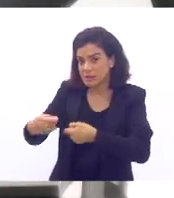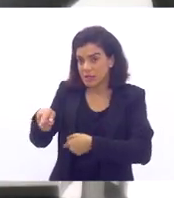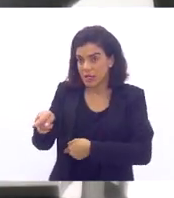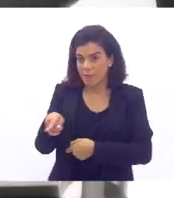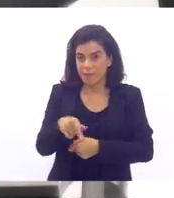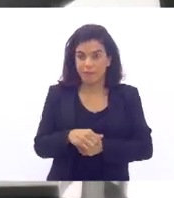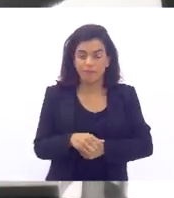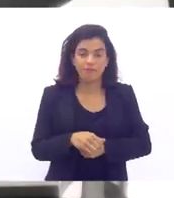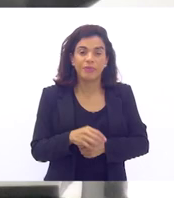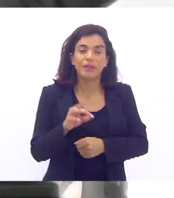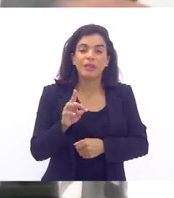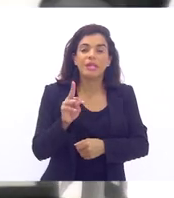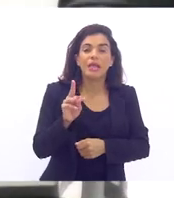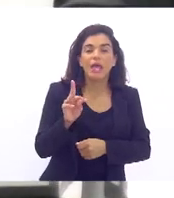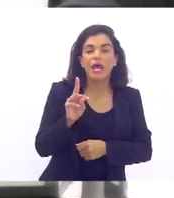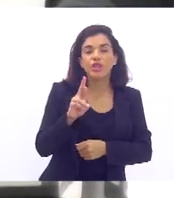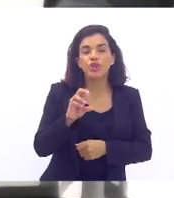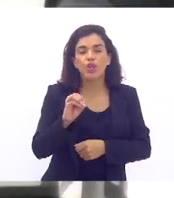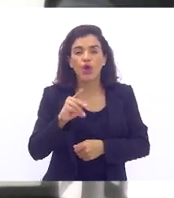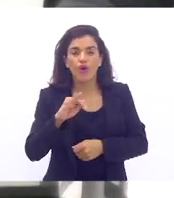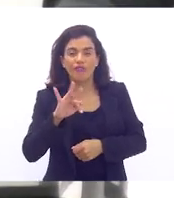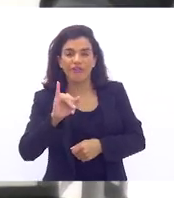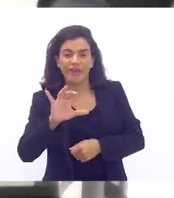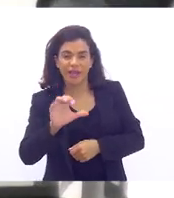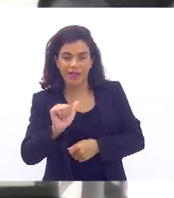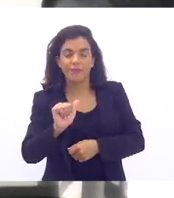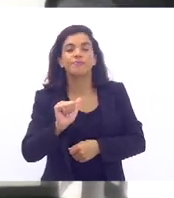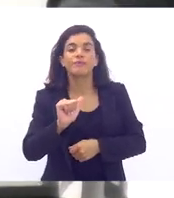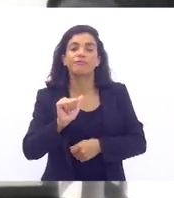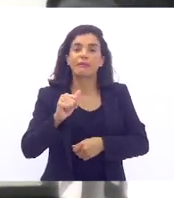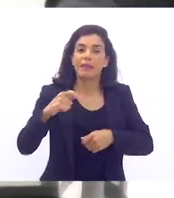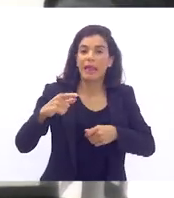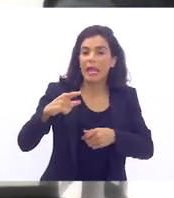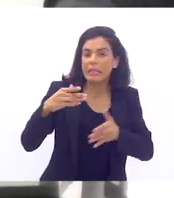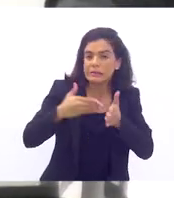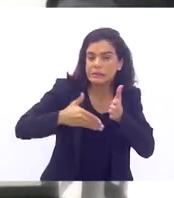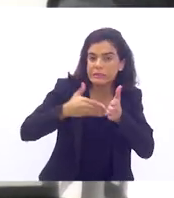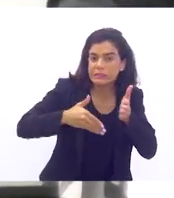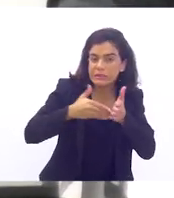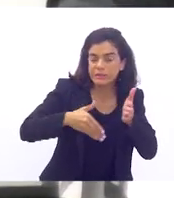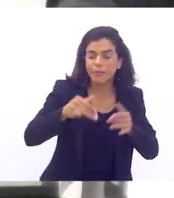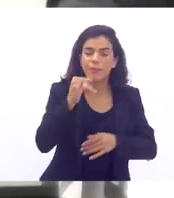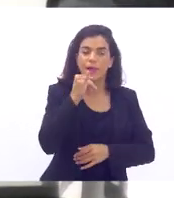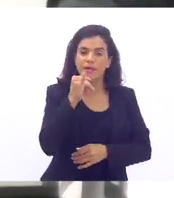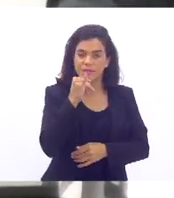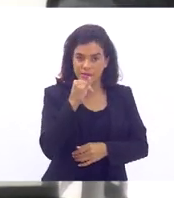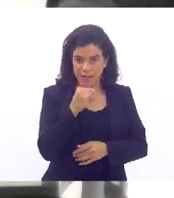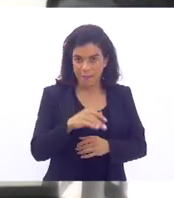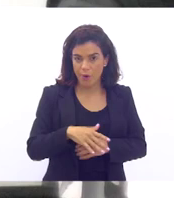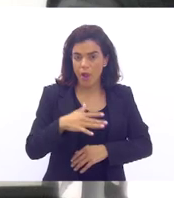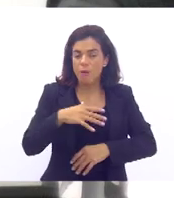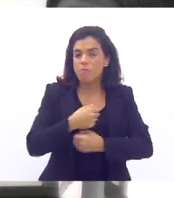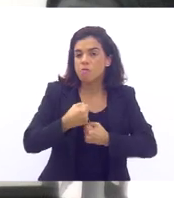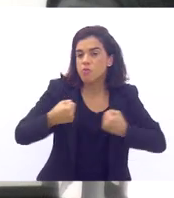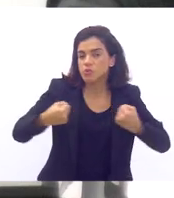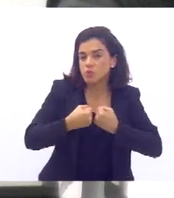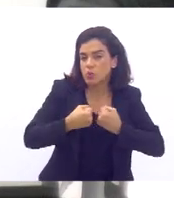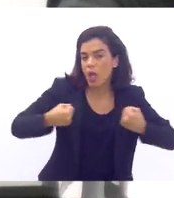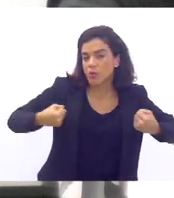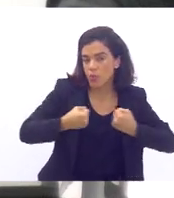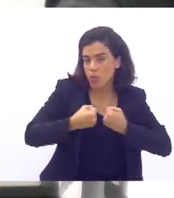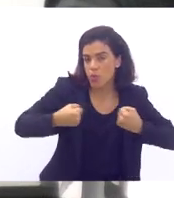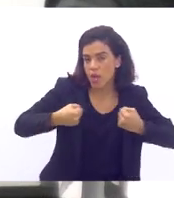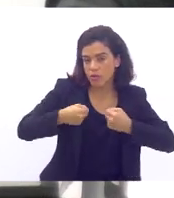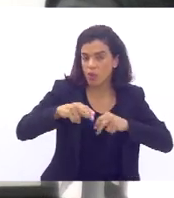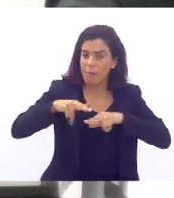distrófica recessiva né porque a destrófica recessiva ela tem questões de por exemplo problema